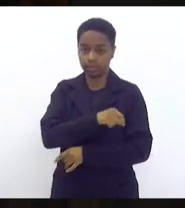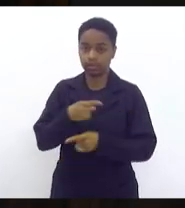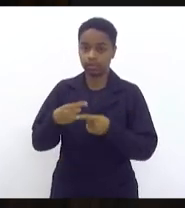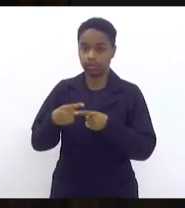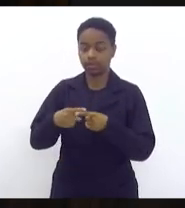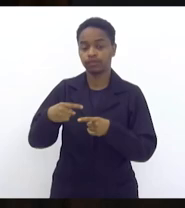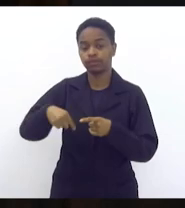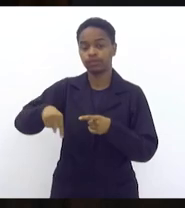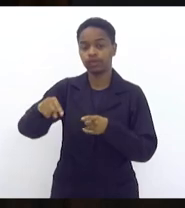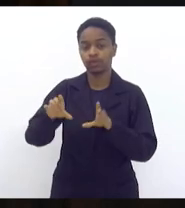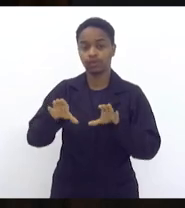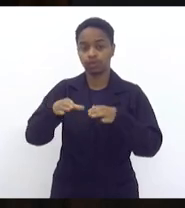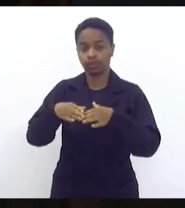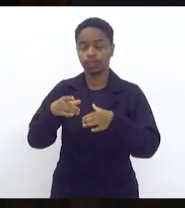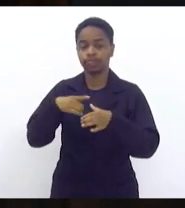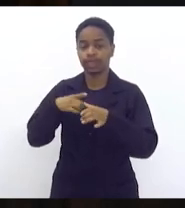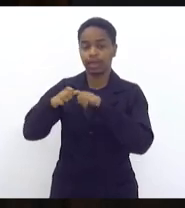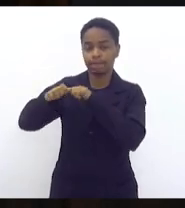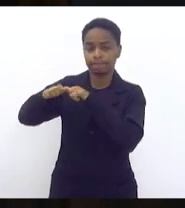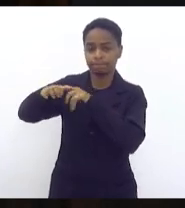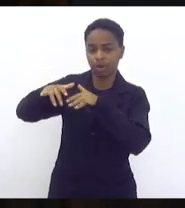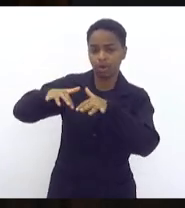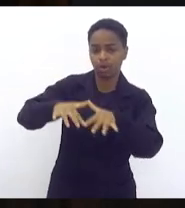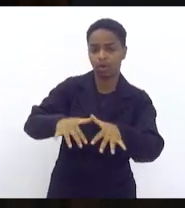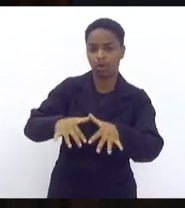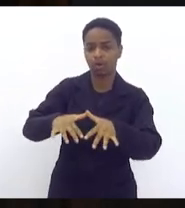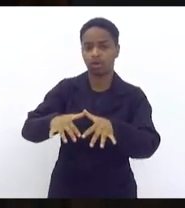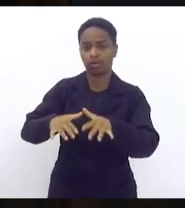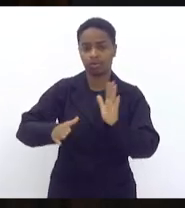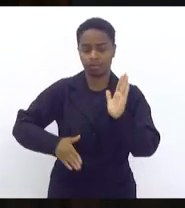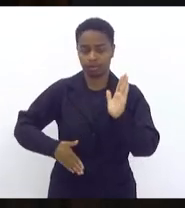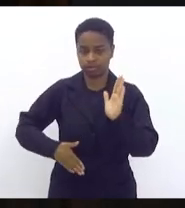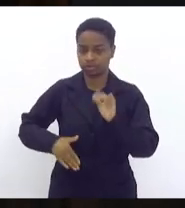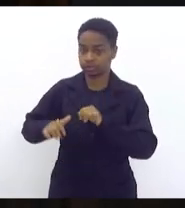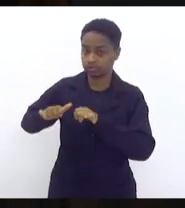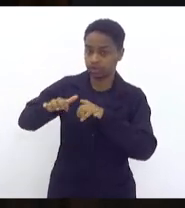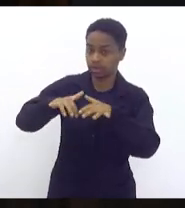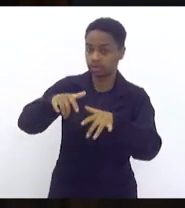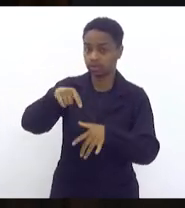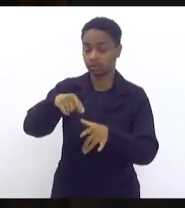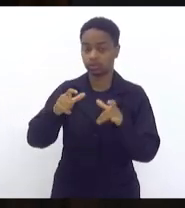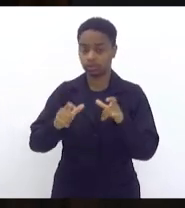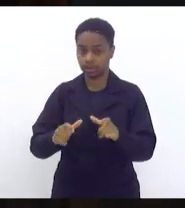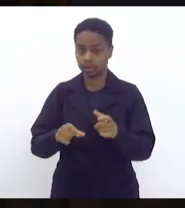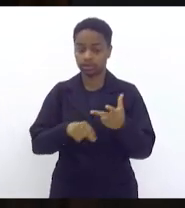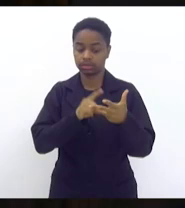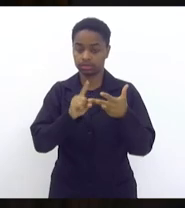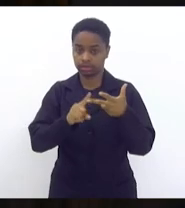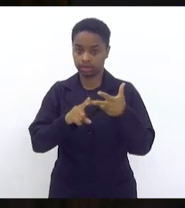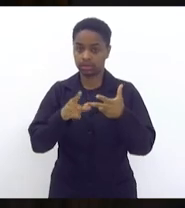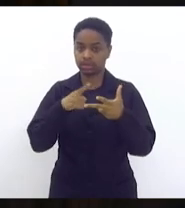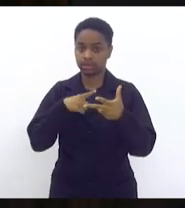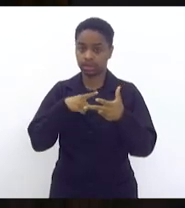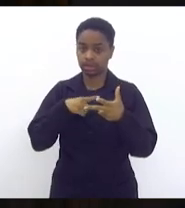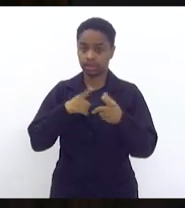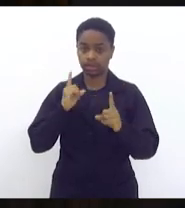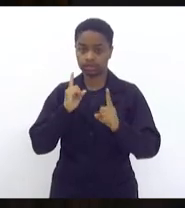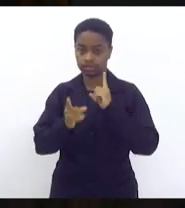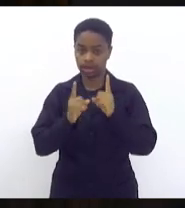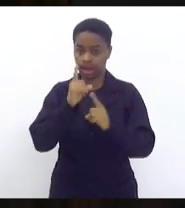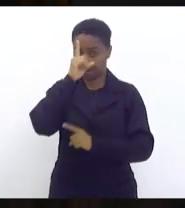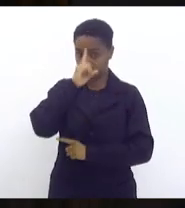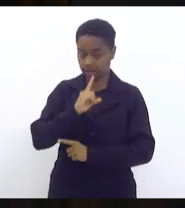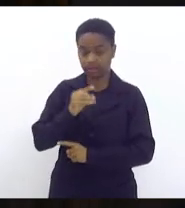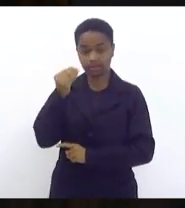clube e houve a invasão desse clube por bandidos. E nós tivemos na linha amarela uma tentativa de roubo